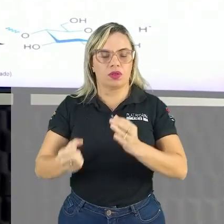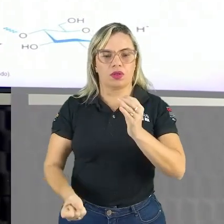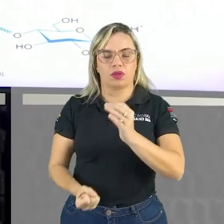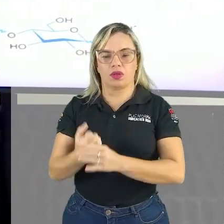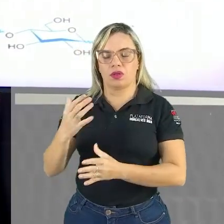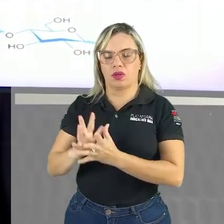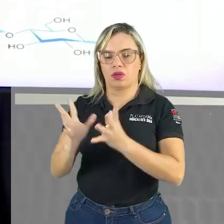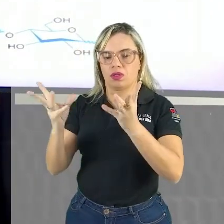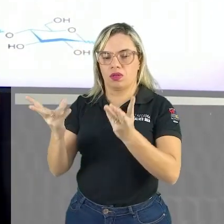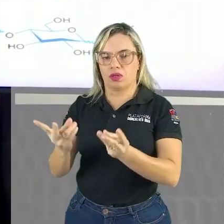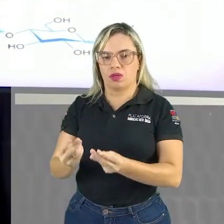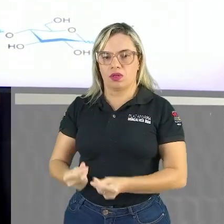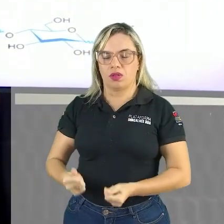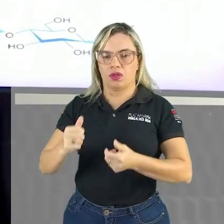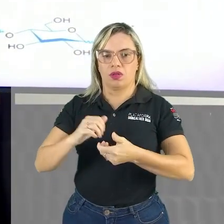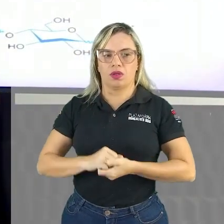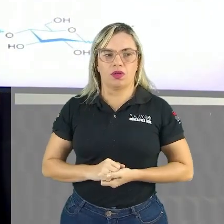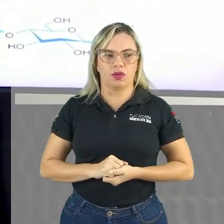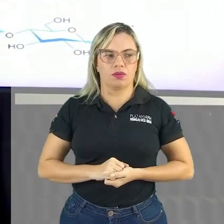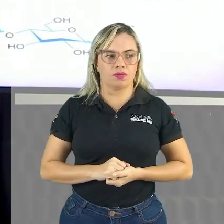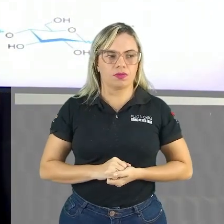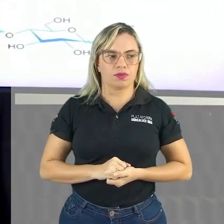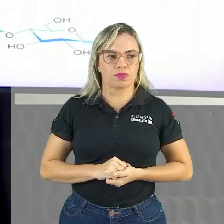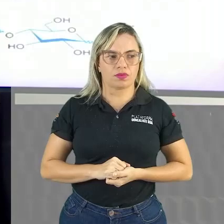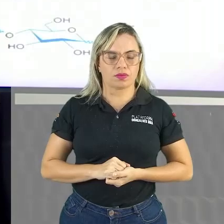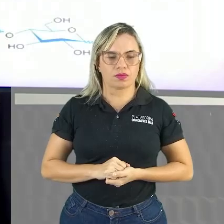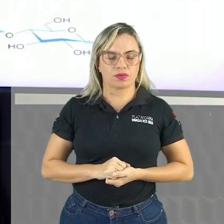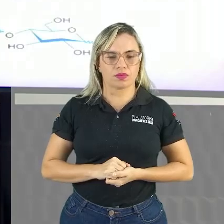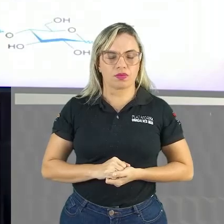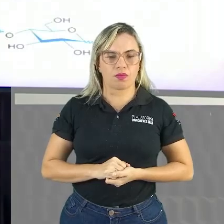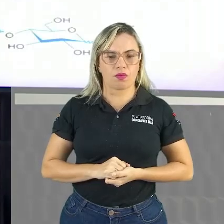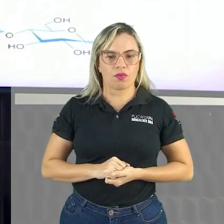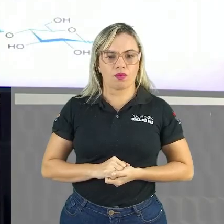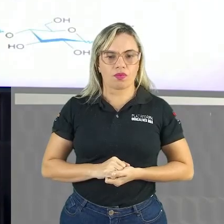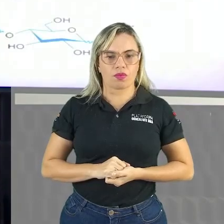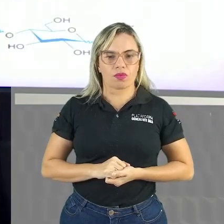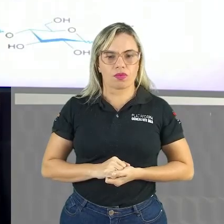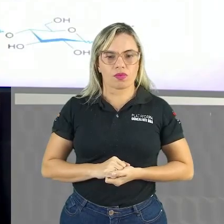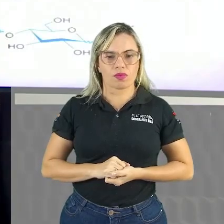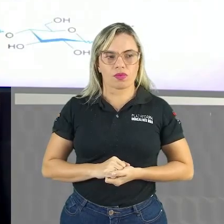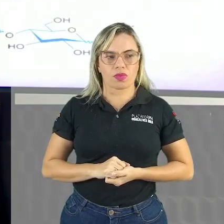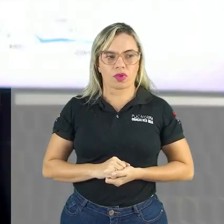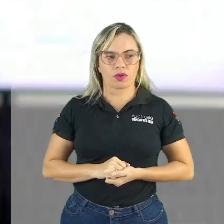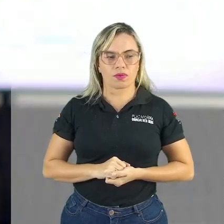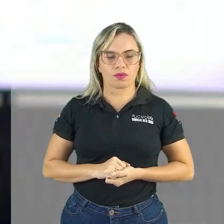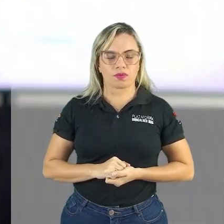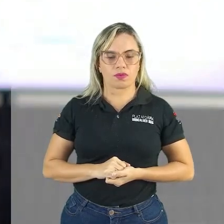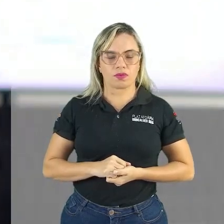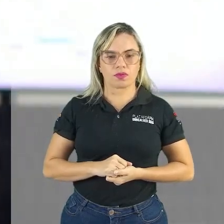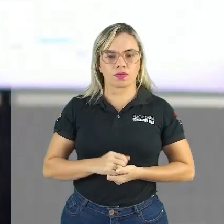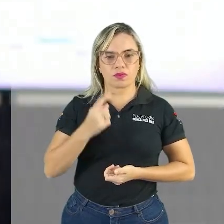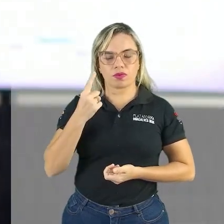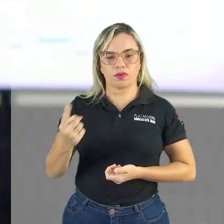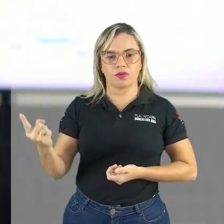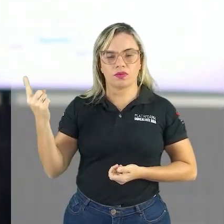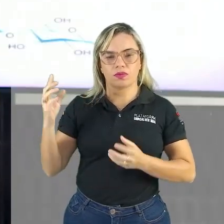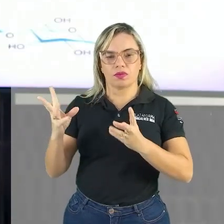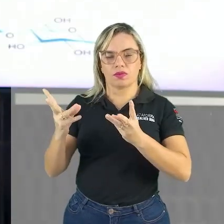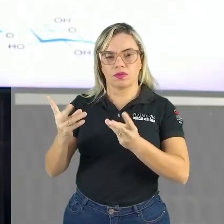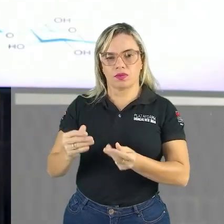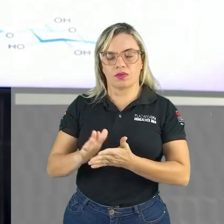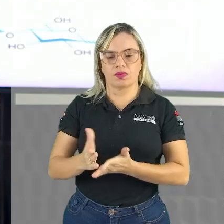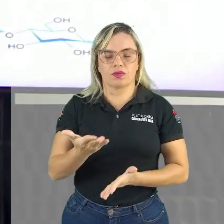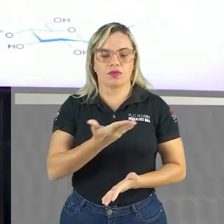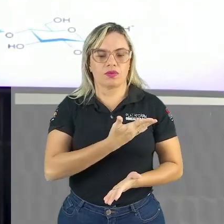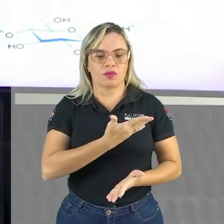bem aqui, ó. É o dióxido de nitrogênio. Presta atenção bem aqui. Imagina que a minha amiga Day,